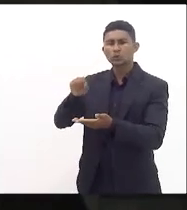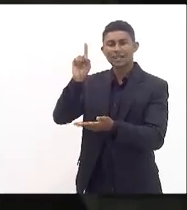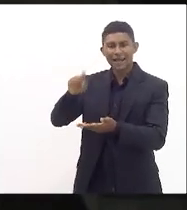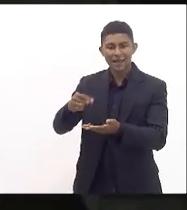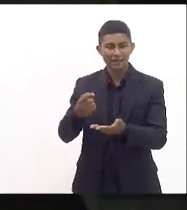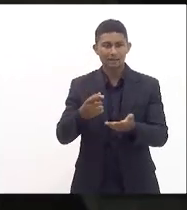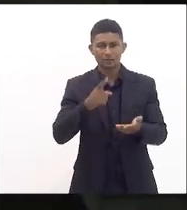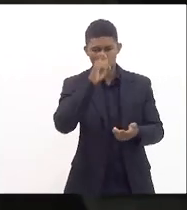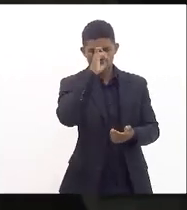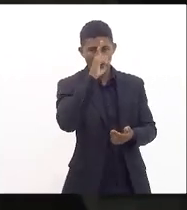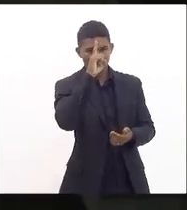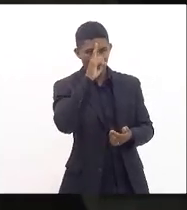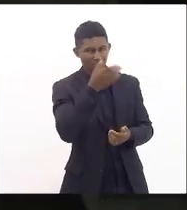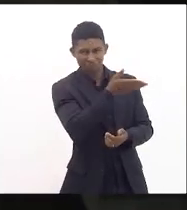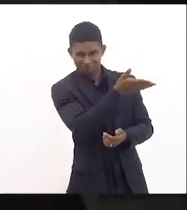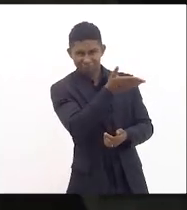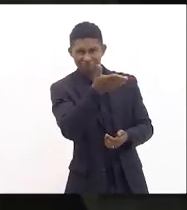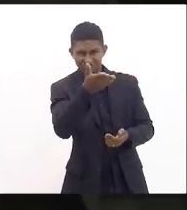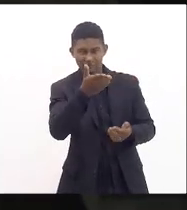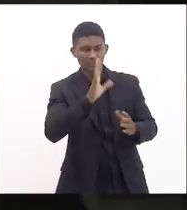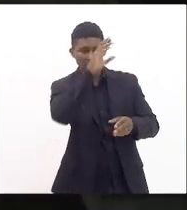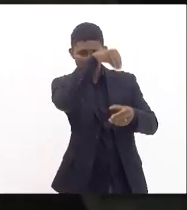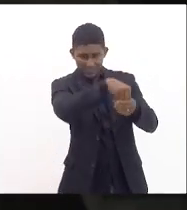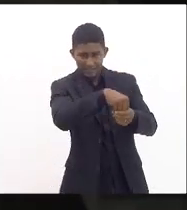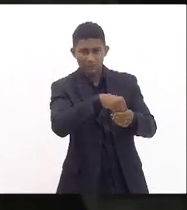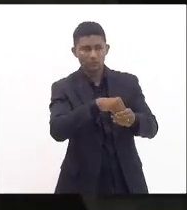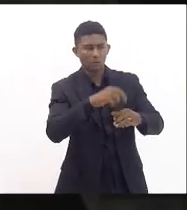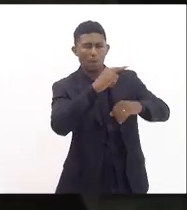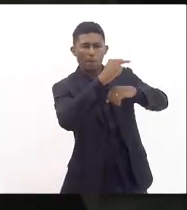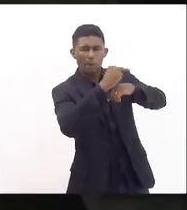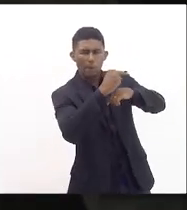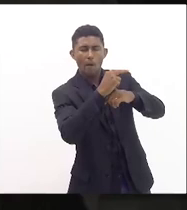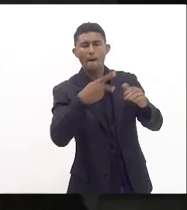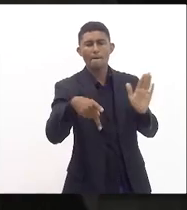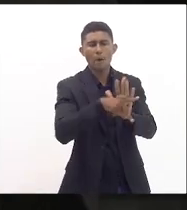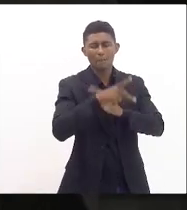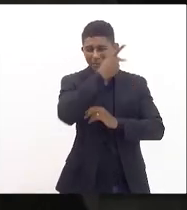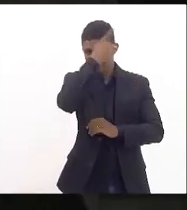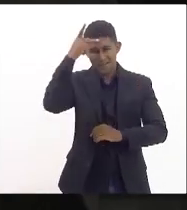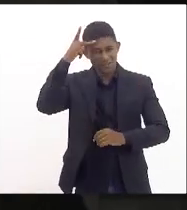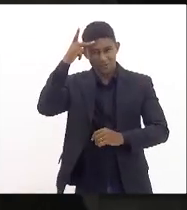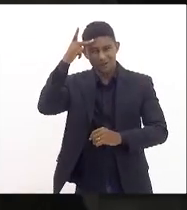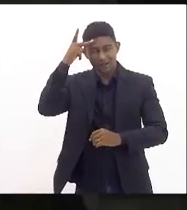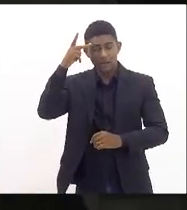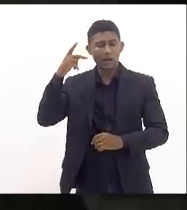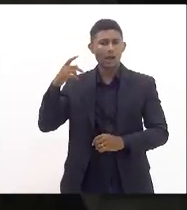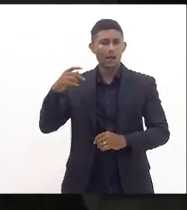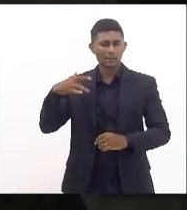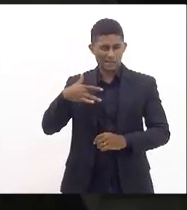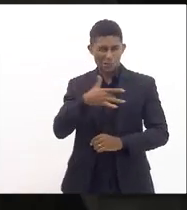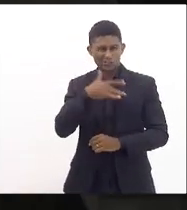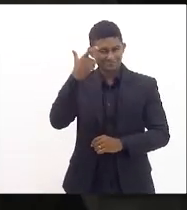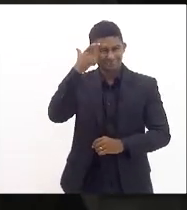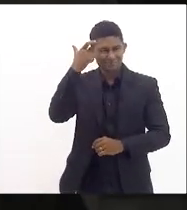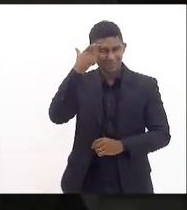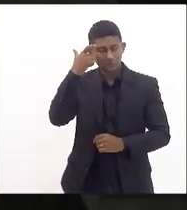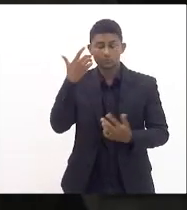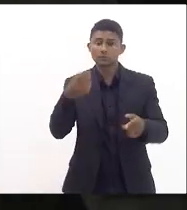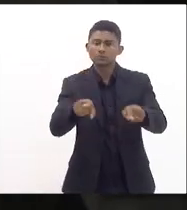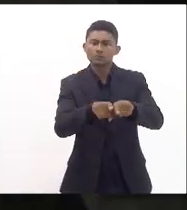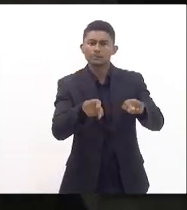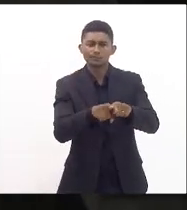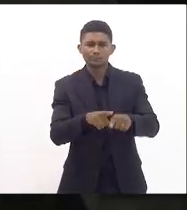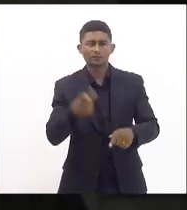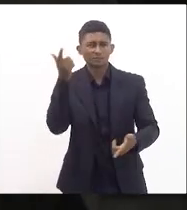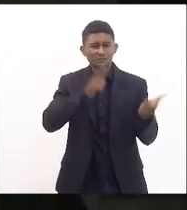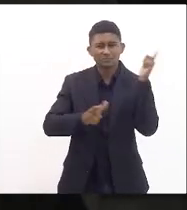dos leitos de saúde mental em hospitais gerais, e mais recentemente também estendemos esse custeio aos centros